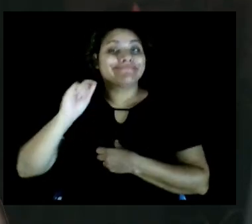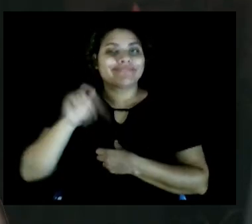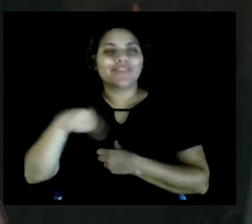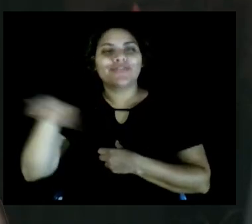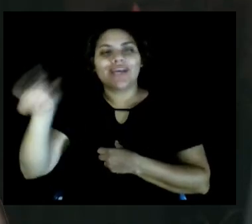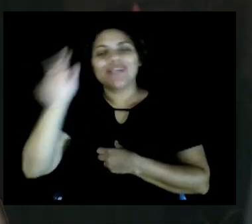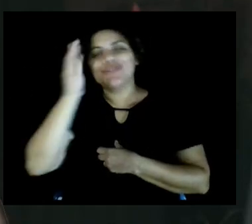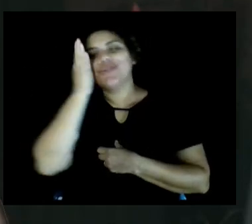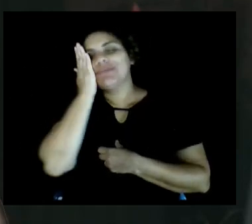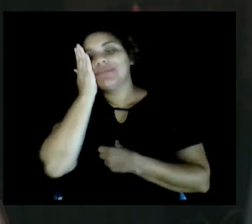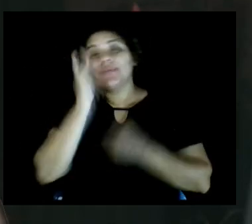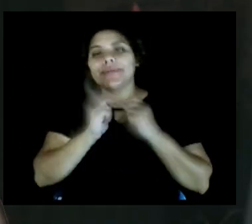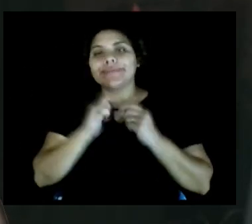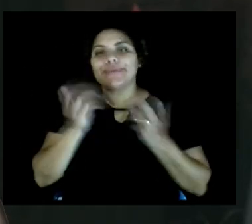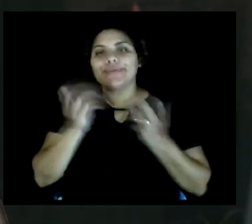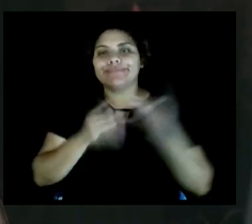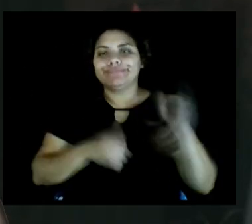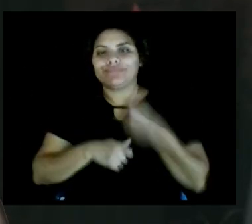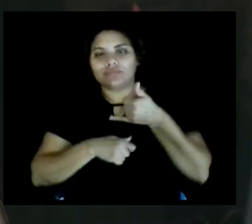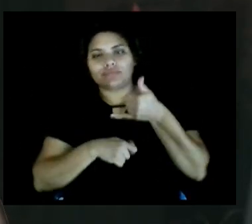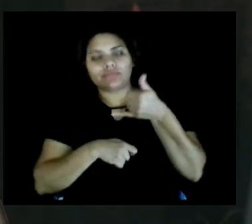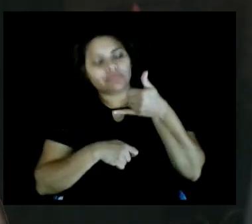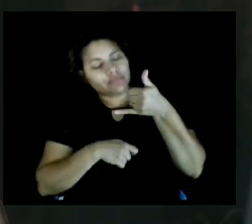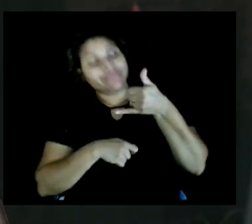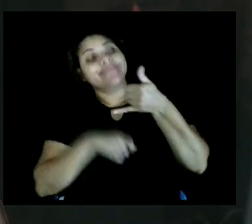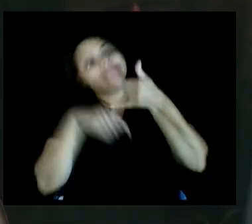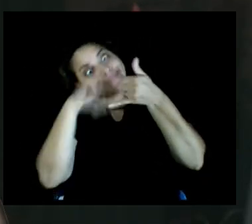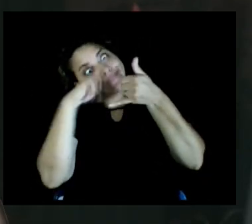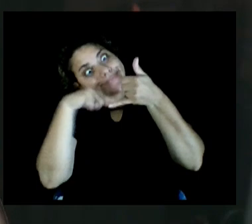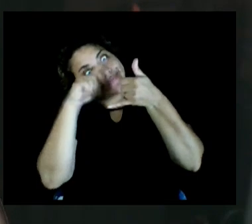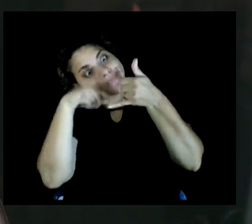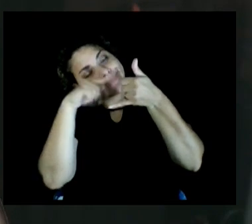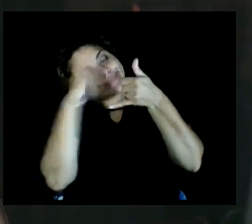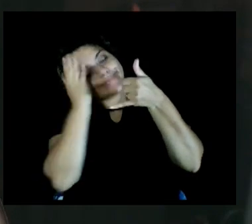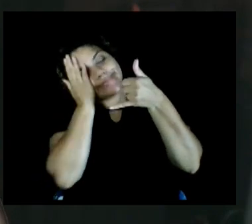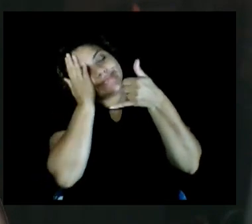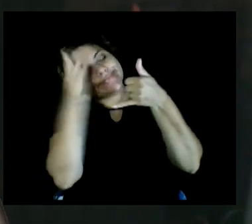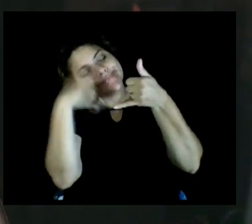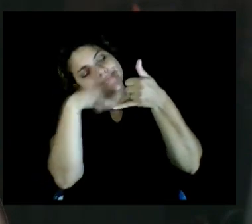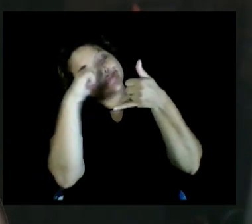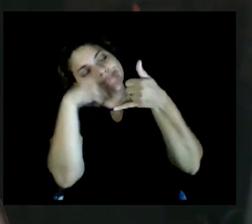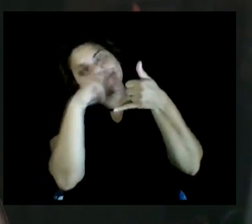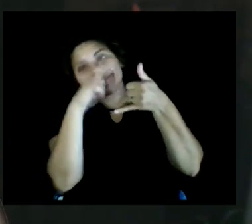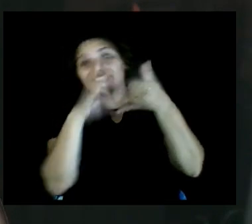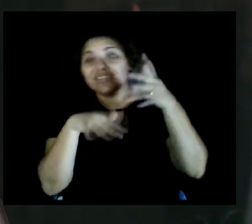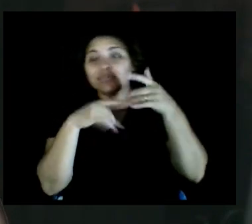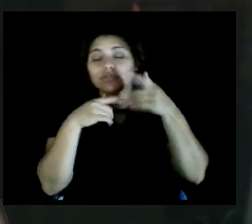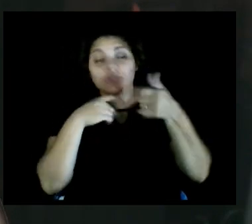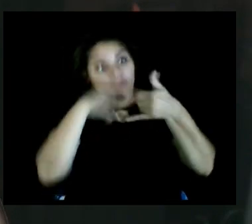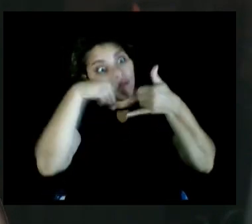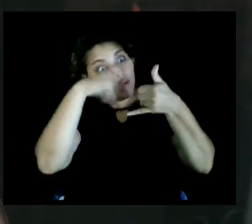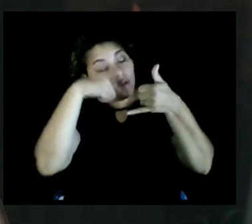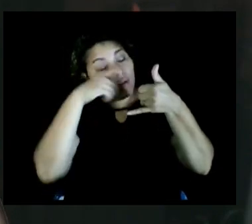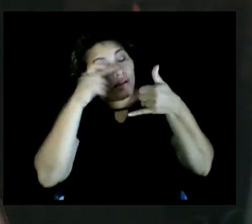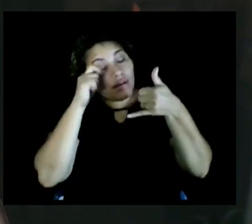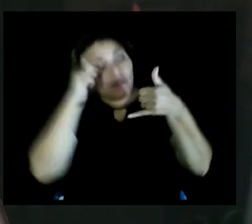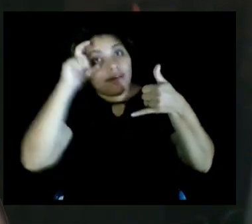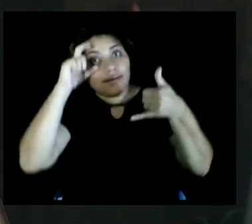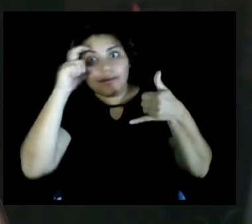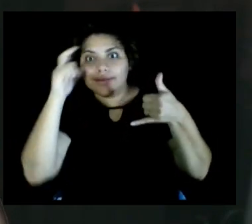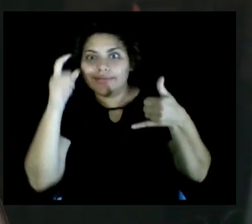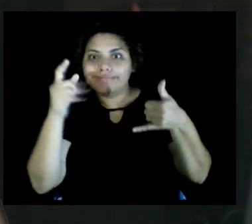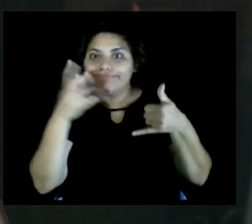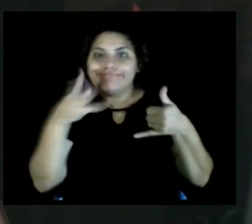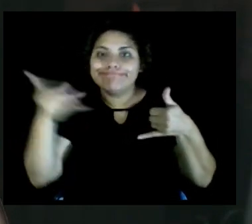e é uma confusão louca. E antes a gente dormia com mais tranquilidade. Eu passei por essa fase e eu